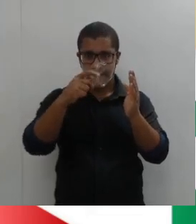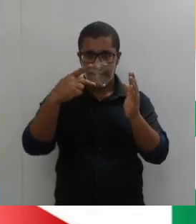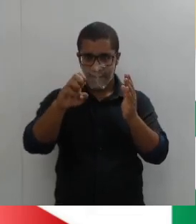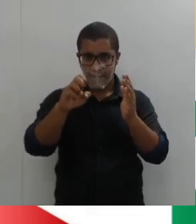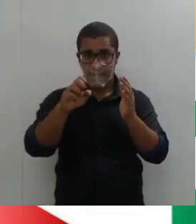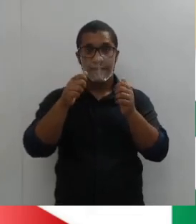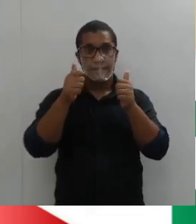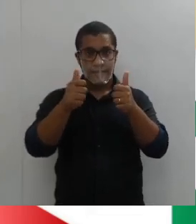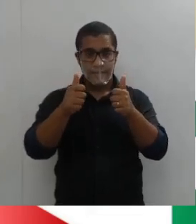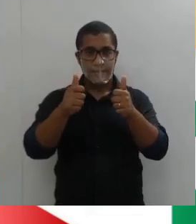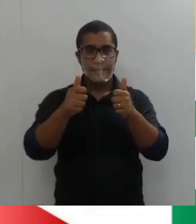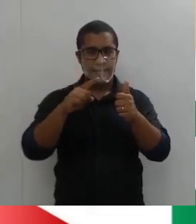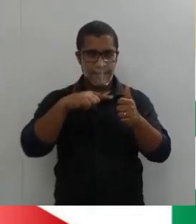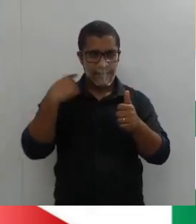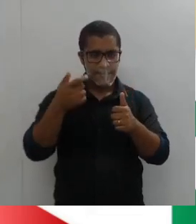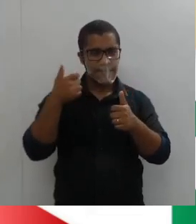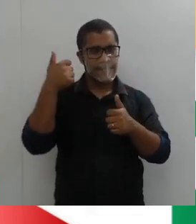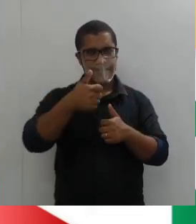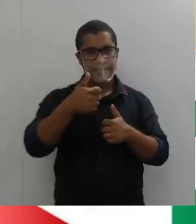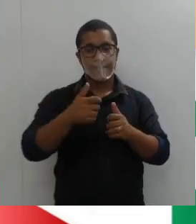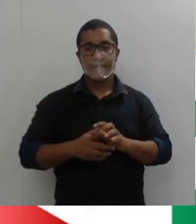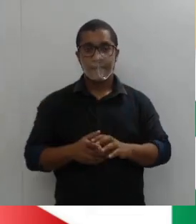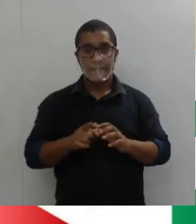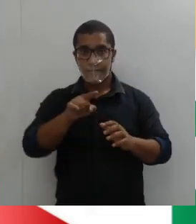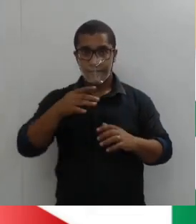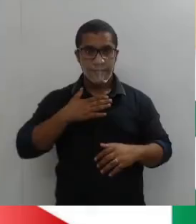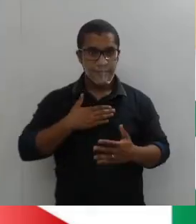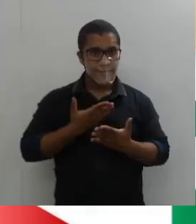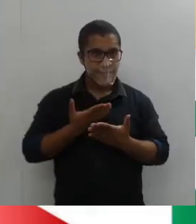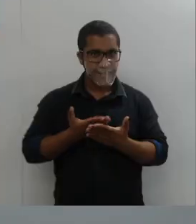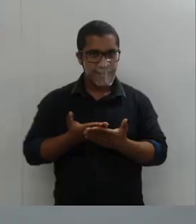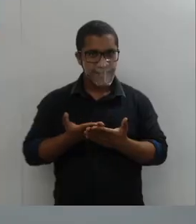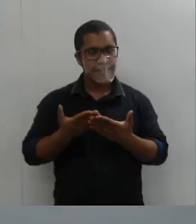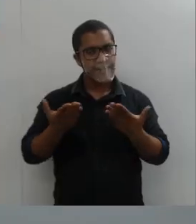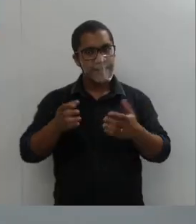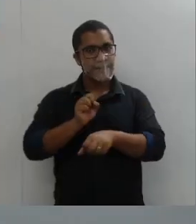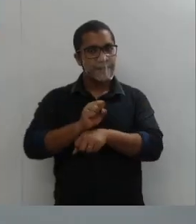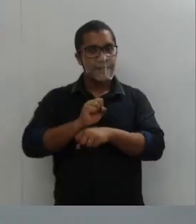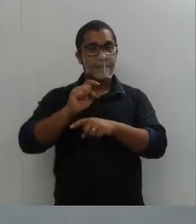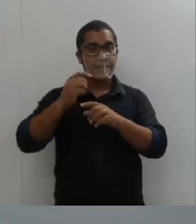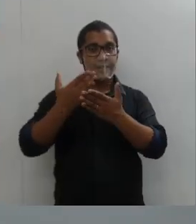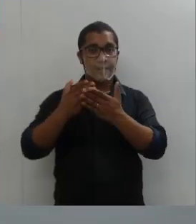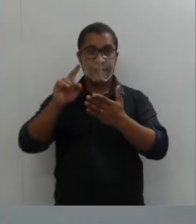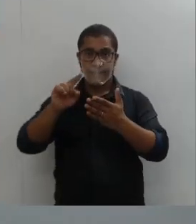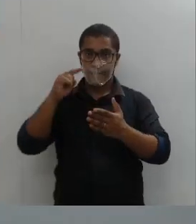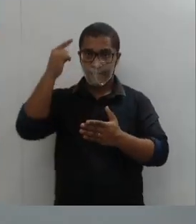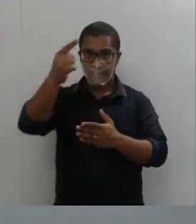ok? Espero que vocês tenham gostado da aula e aguardo vocês na